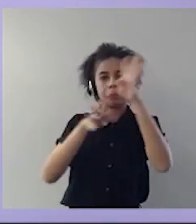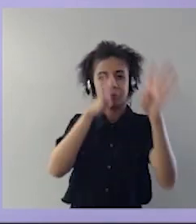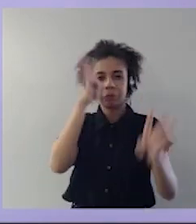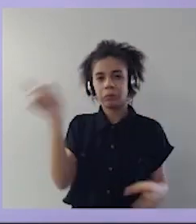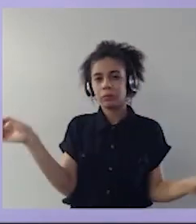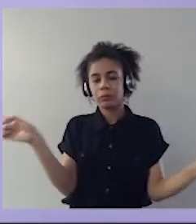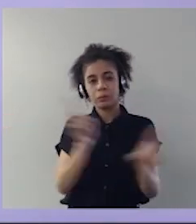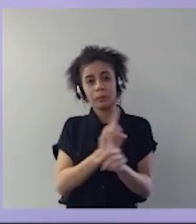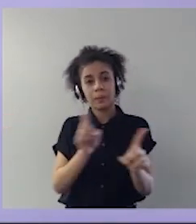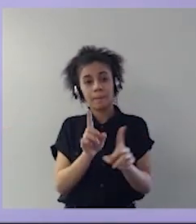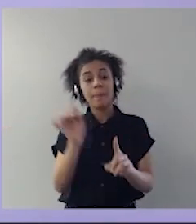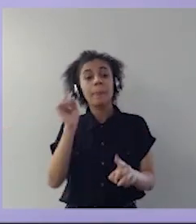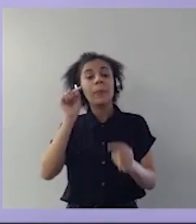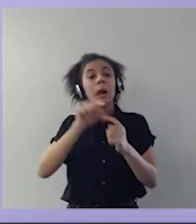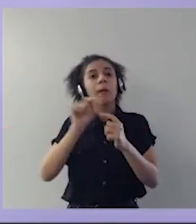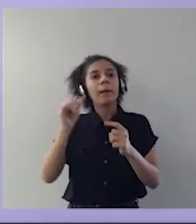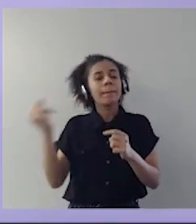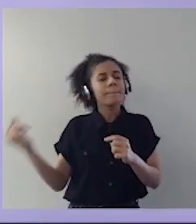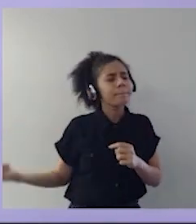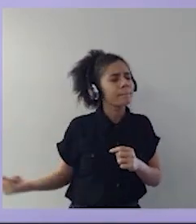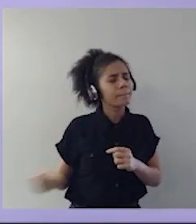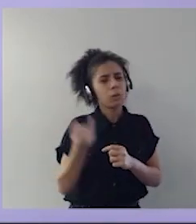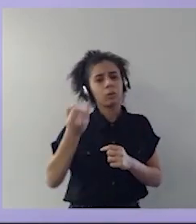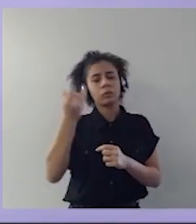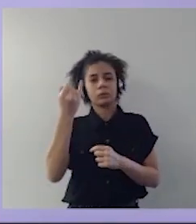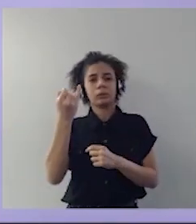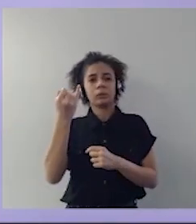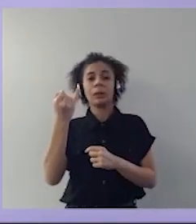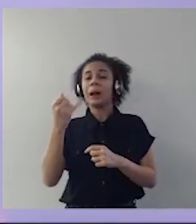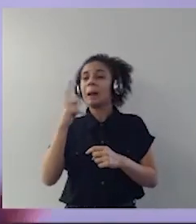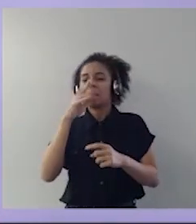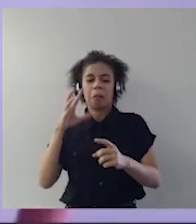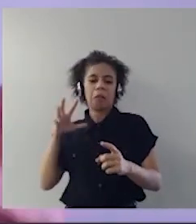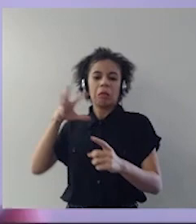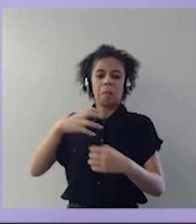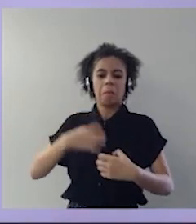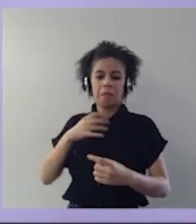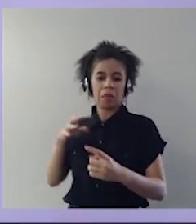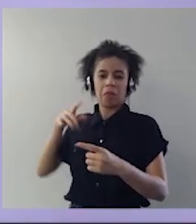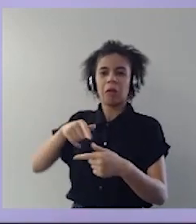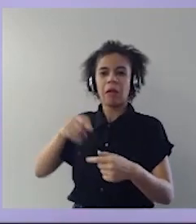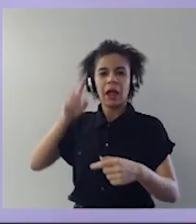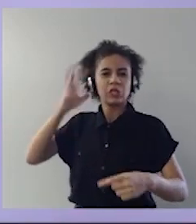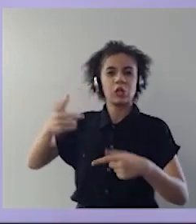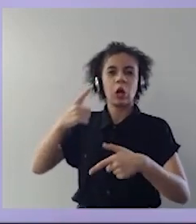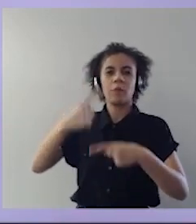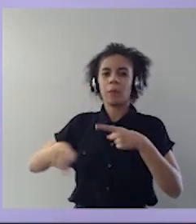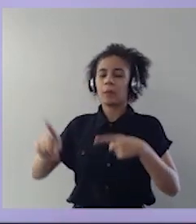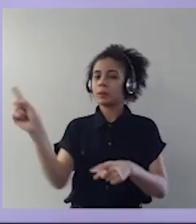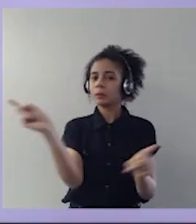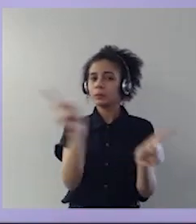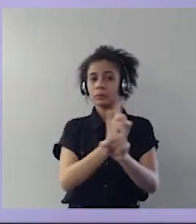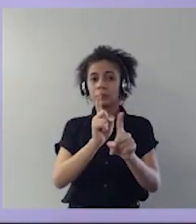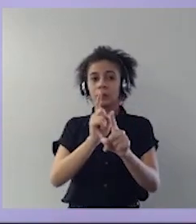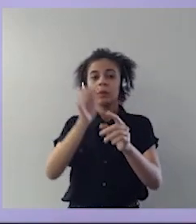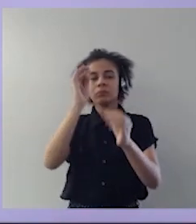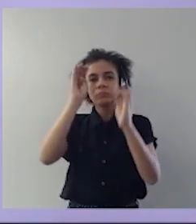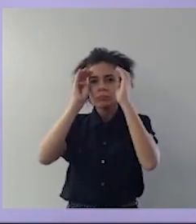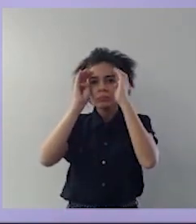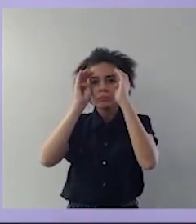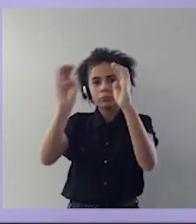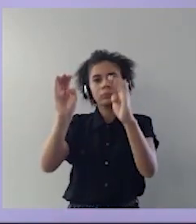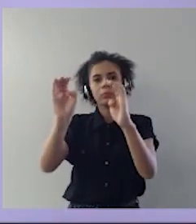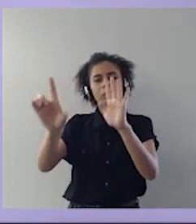fins socialmente relevantes, da forma menos agressiva possível, em cumprimento ao postulado